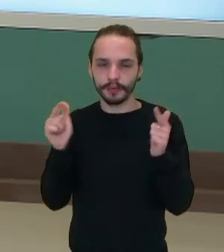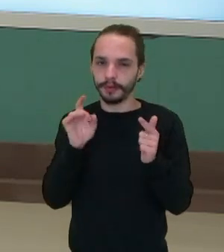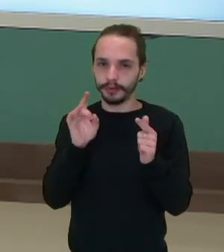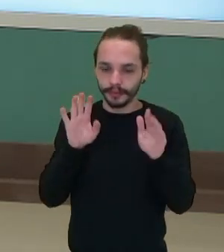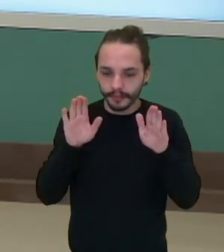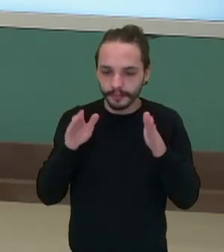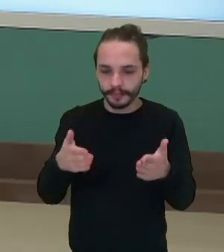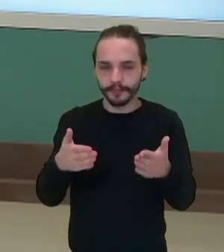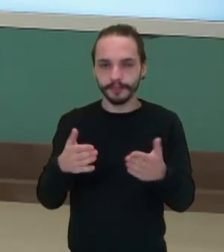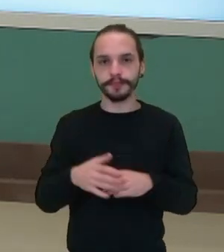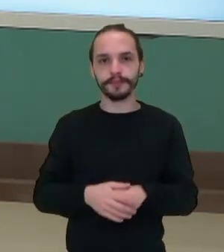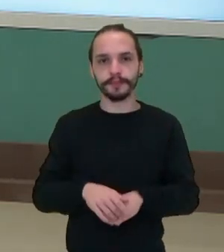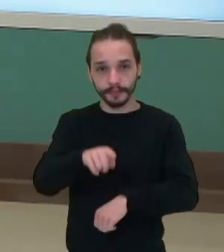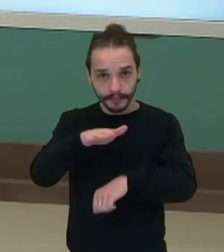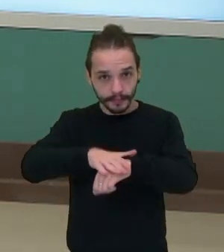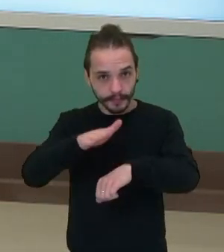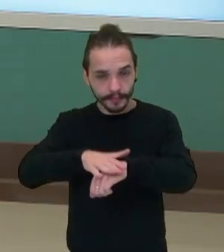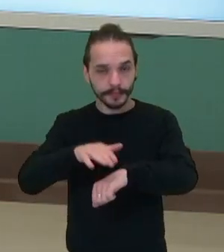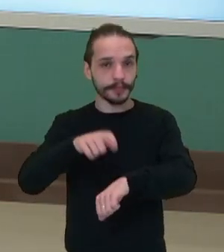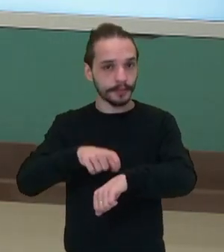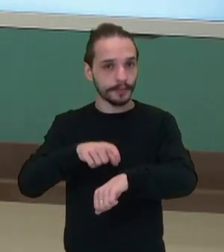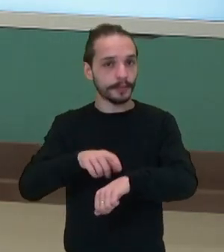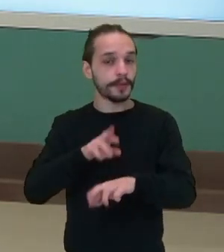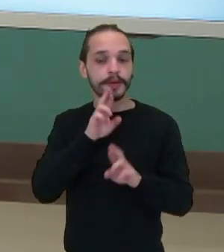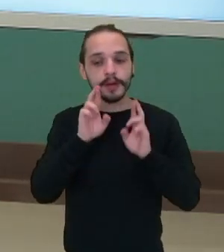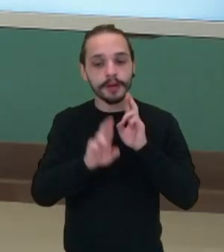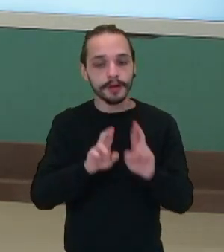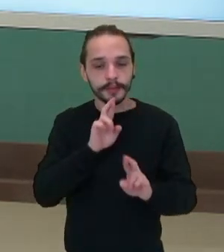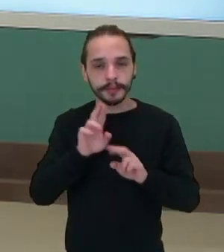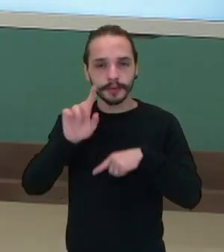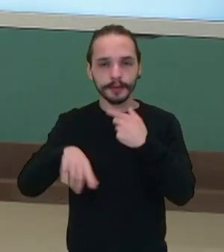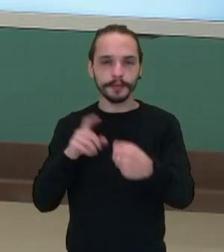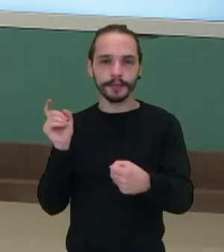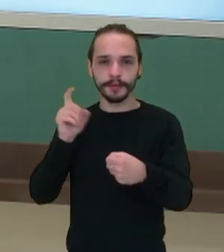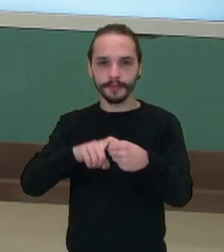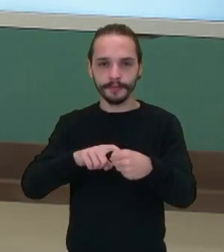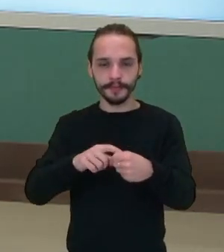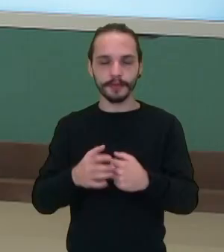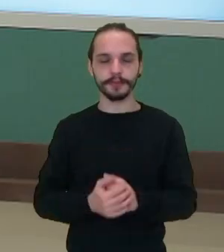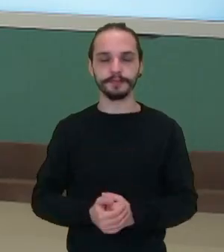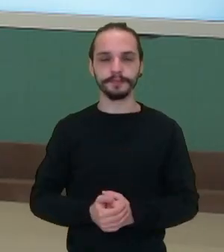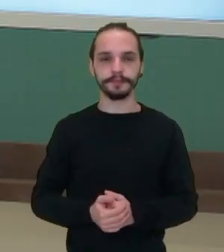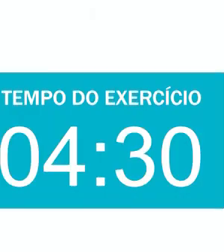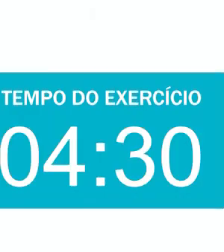beleza? Eu vou dar um tempinho para vocês poderem resolver isso e daqui a pouco a gente volta para discutir.